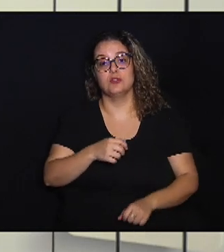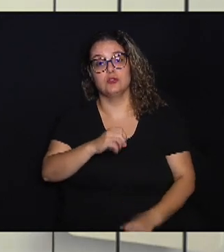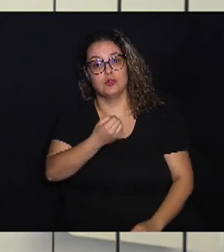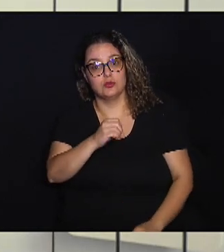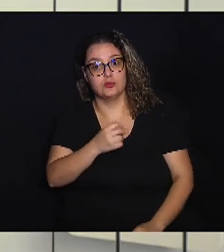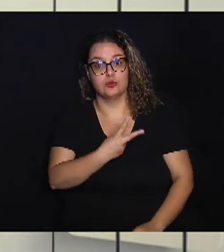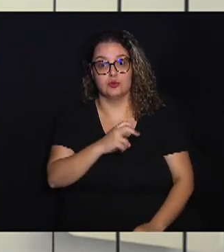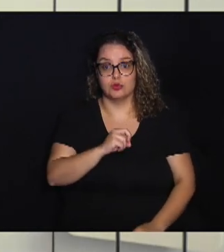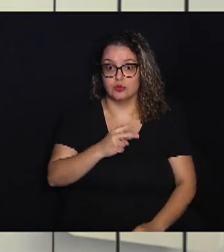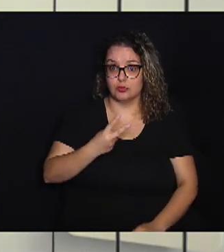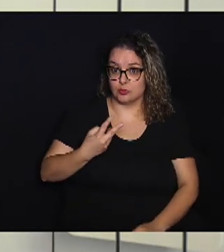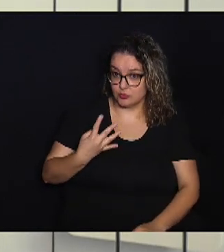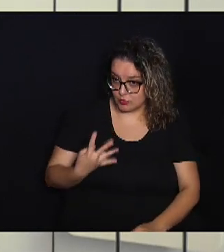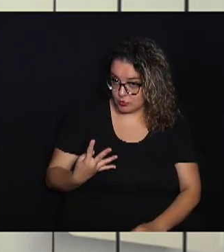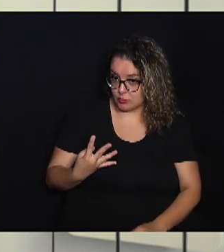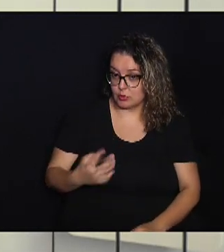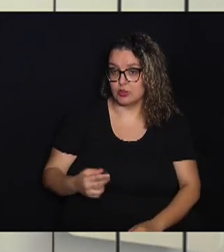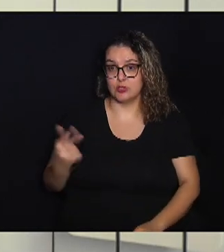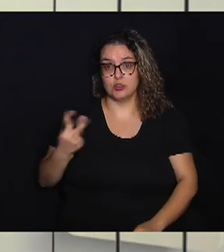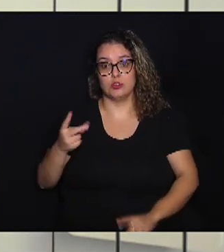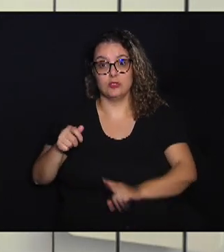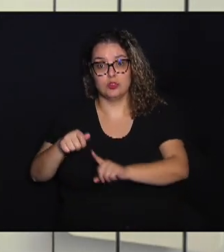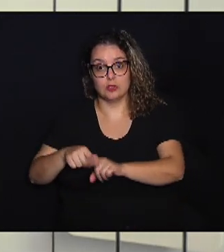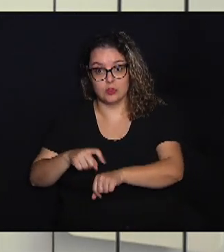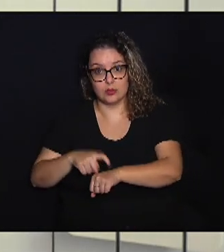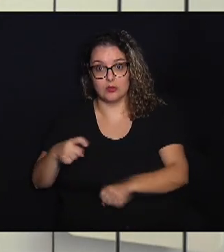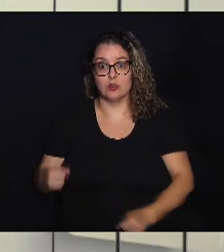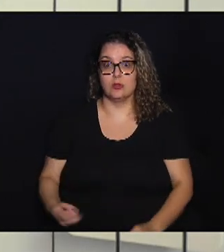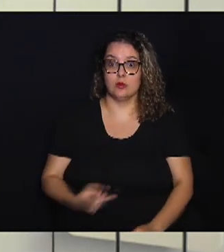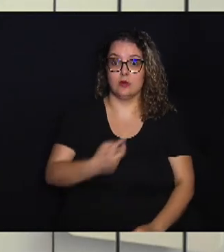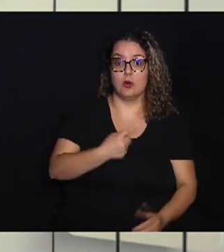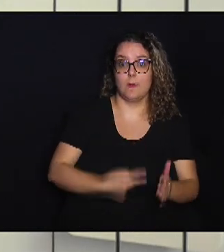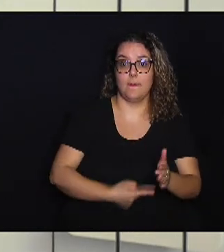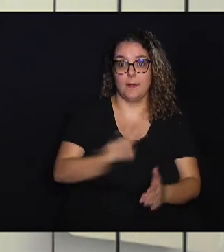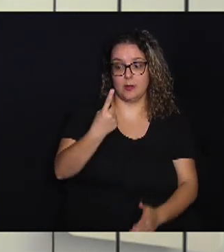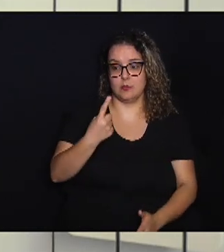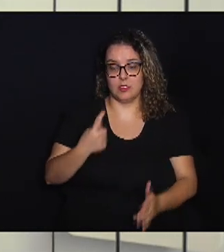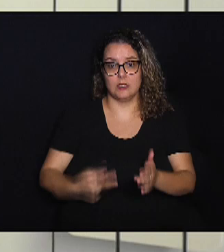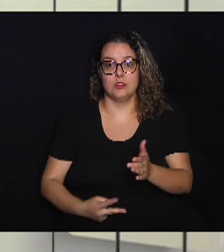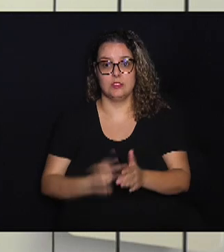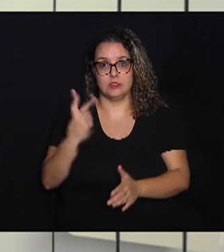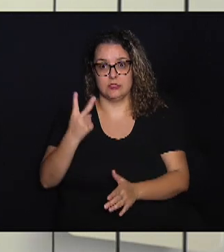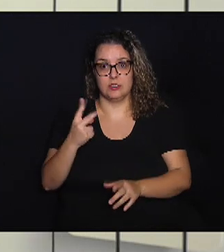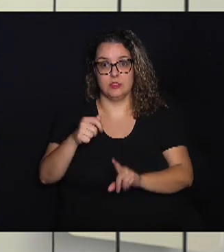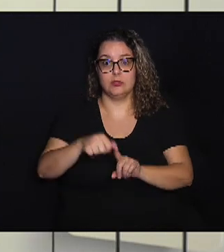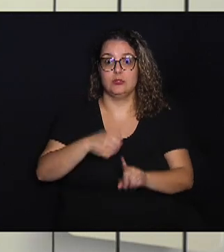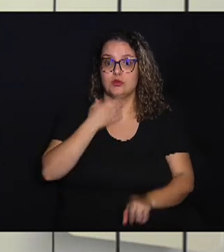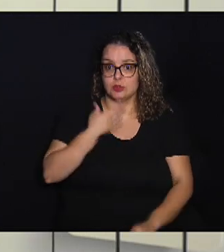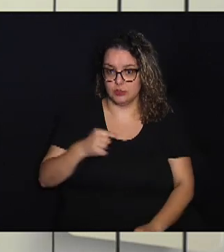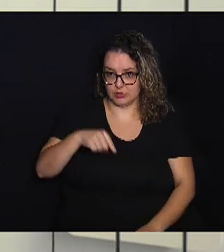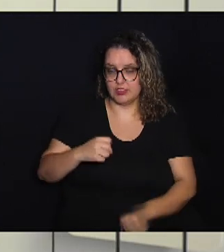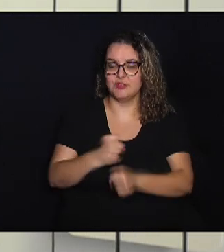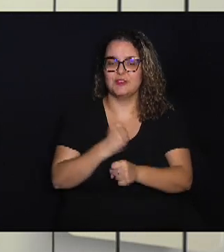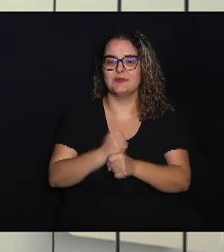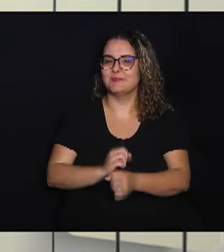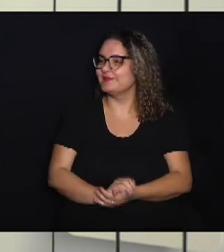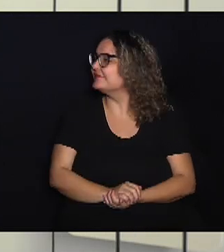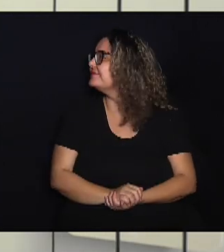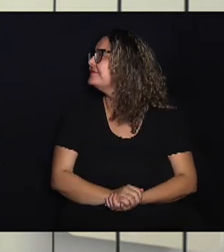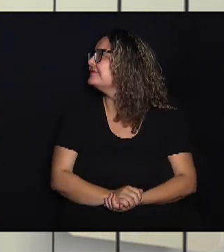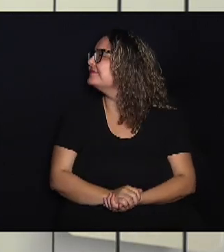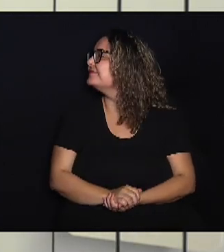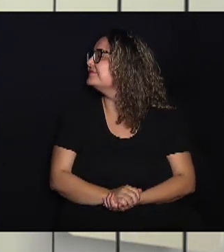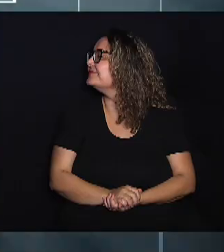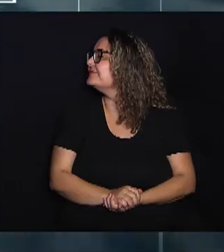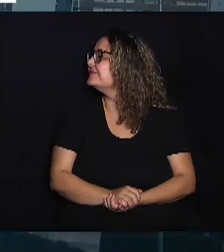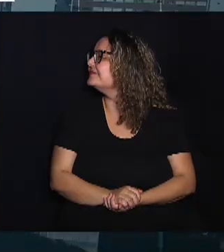2024 e a segunda fase acontece nos dias 1º e 2º de dezembro deste ano.